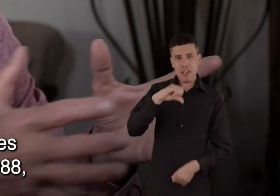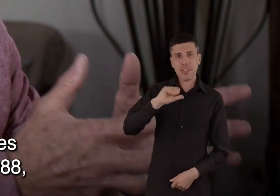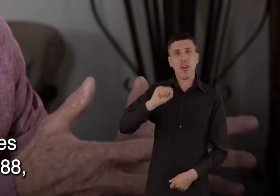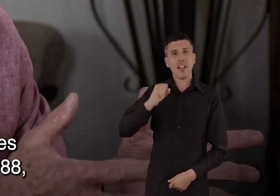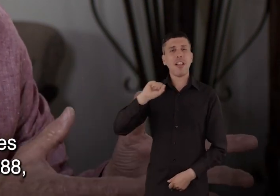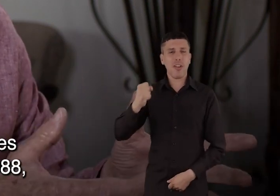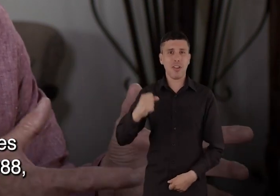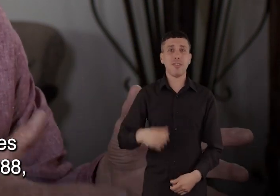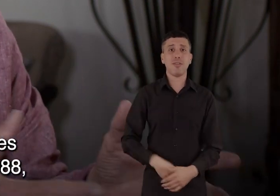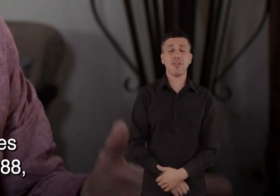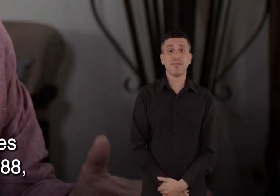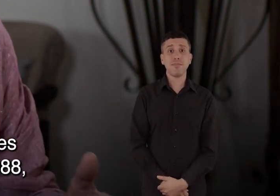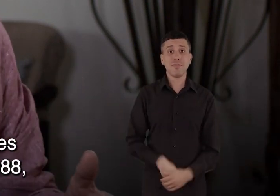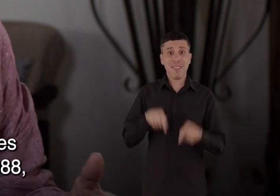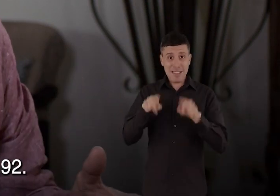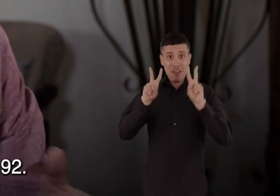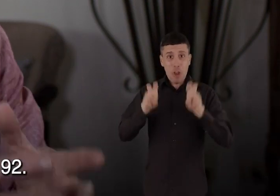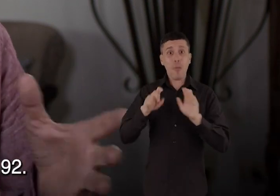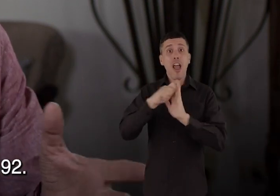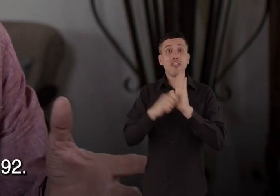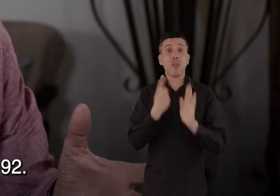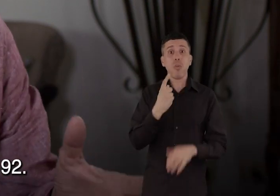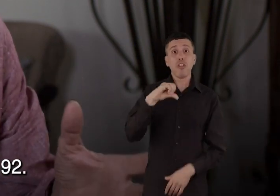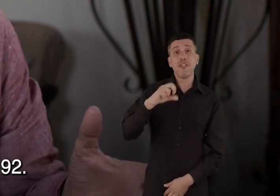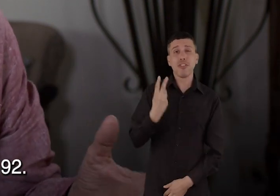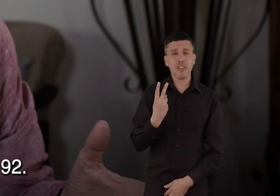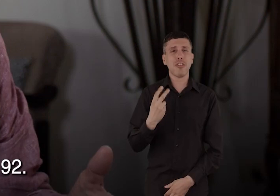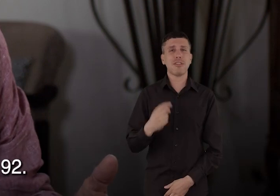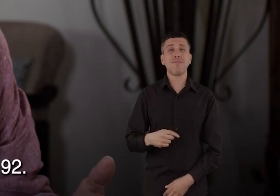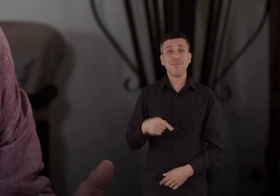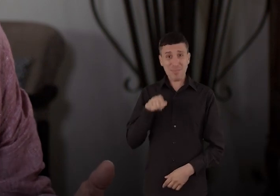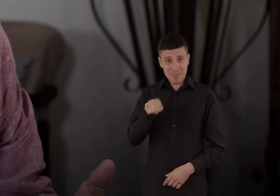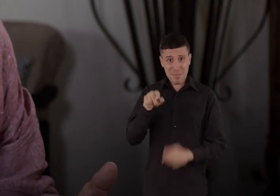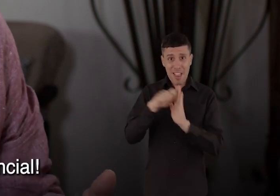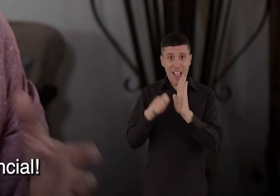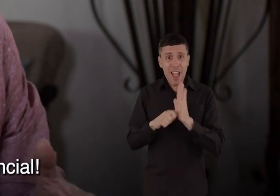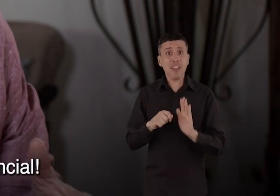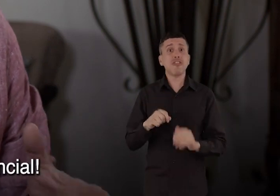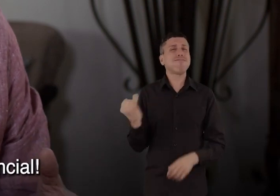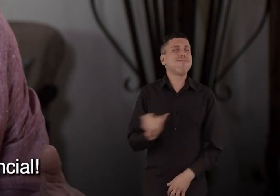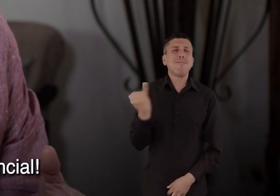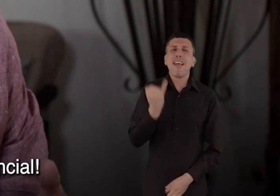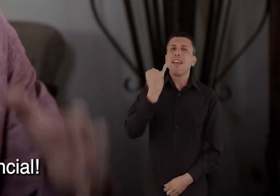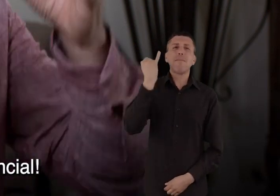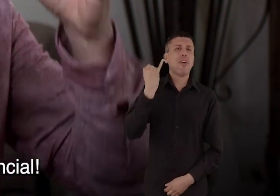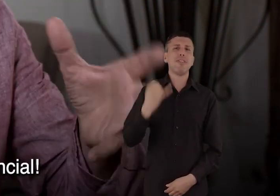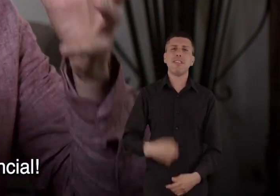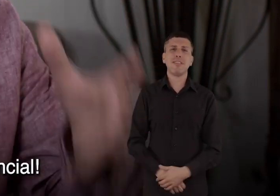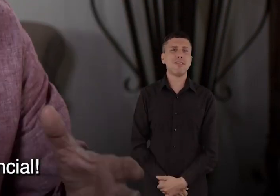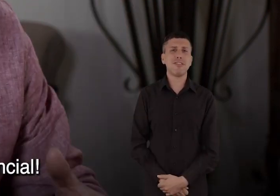constituintes escreveram lá em 1988 a respeito do artigo 192. O artigo